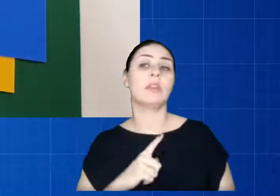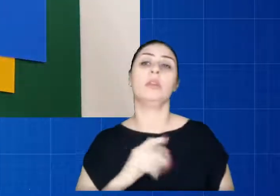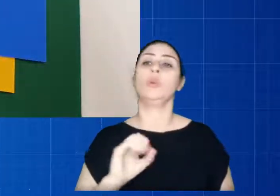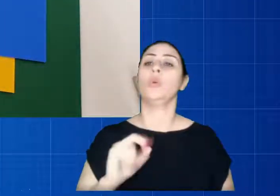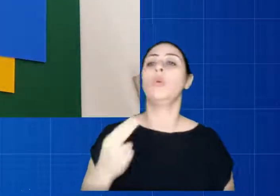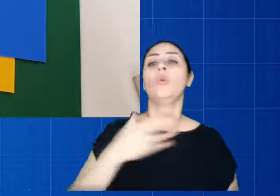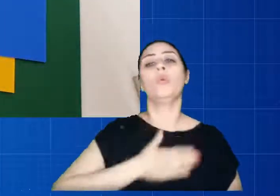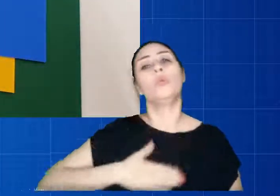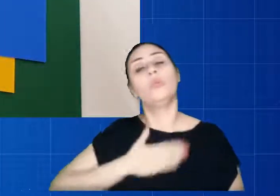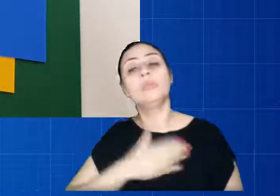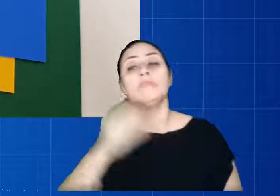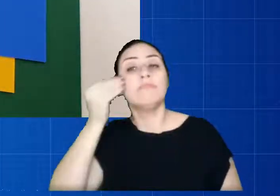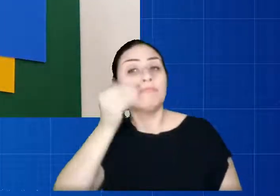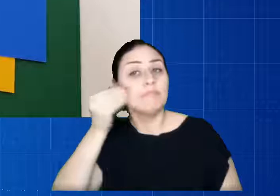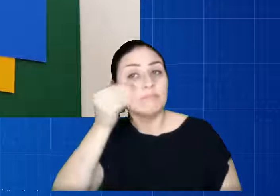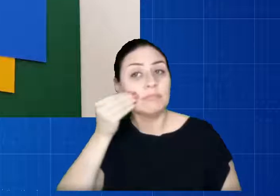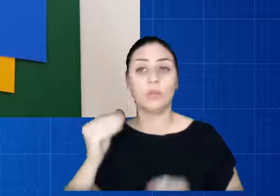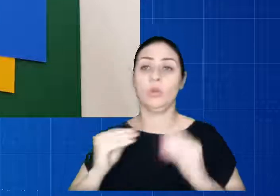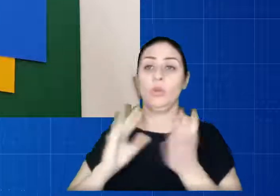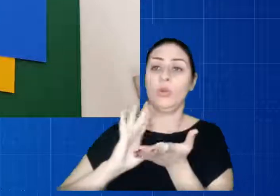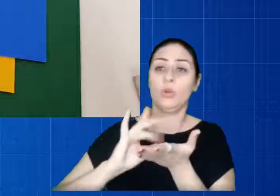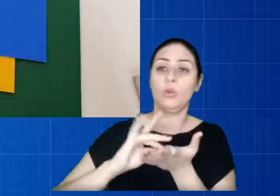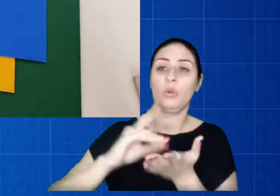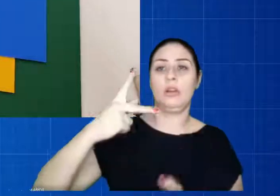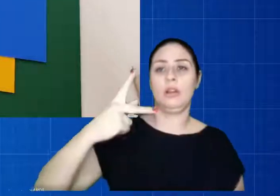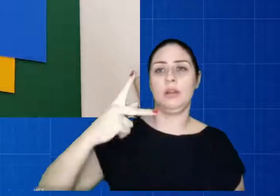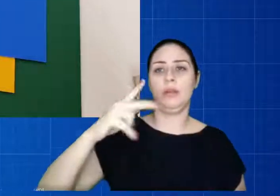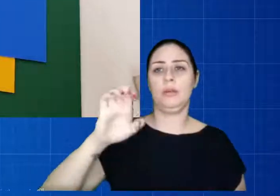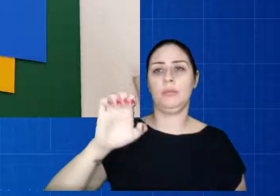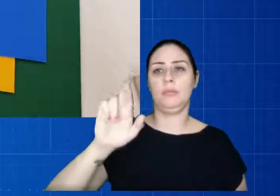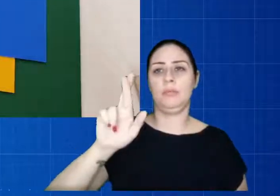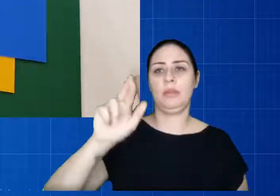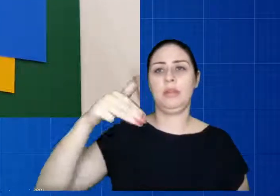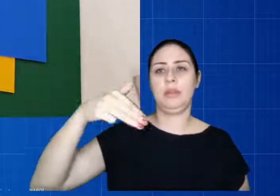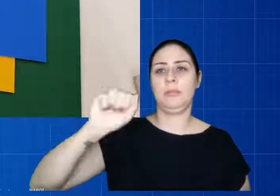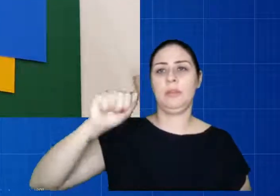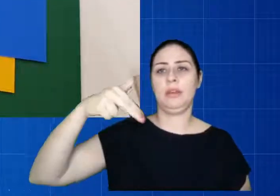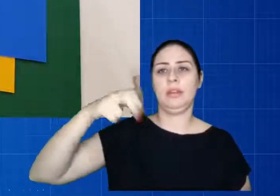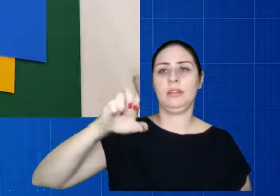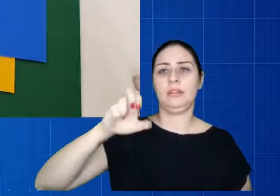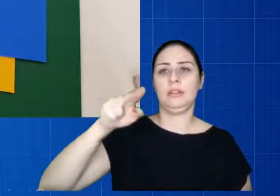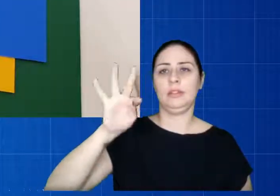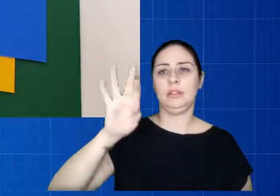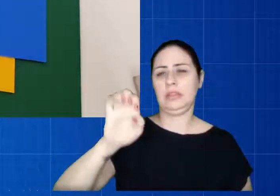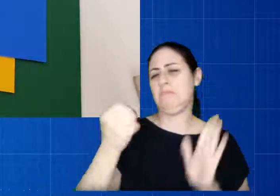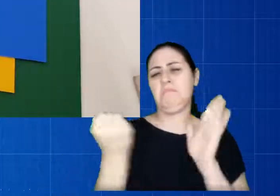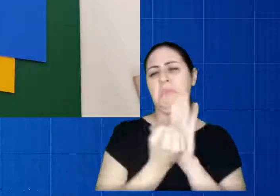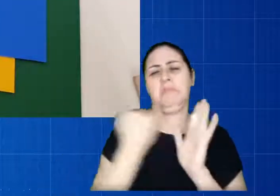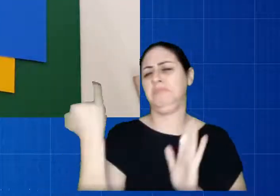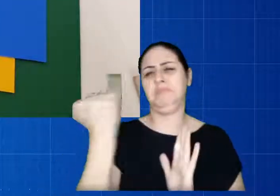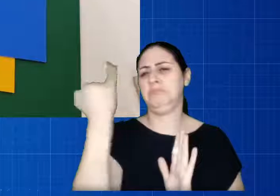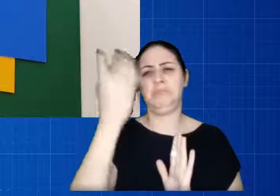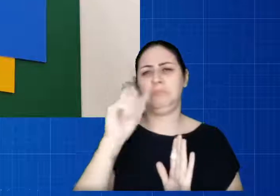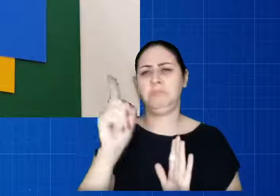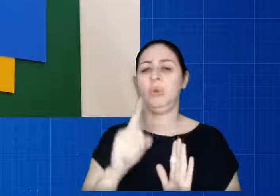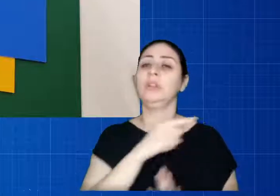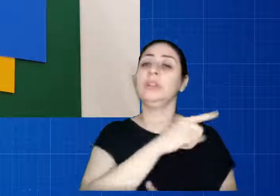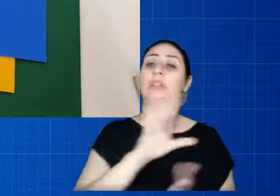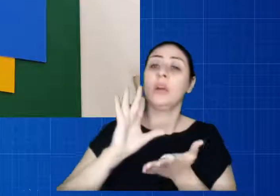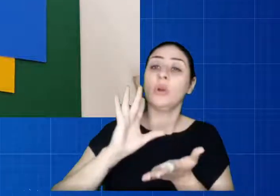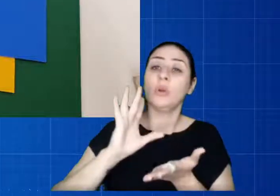ou gostaria de experimentar a cola permanente, desculpem, a marca não importa, a cola permanente ela tem a